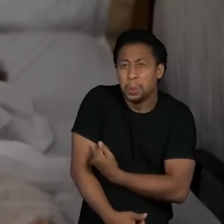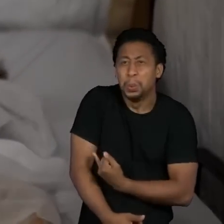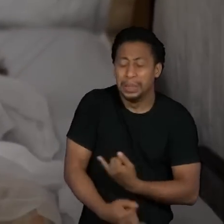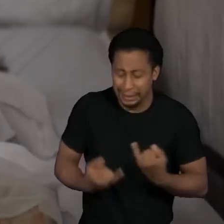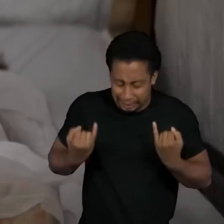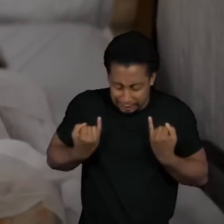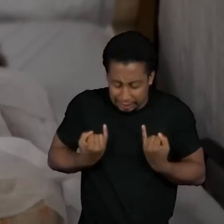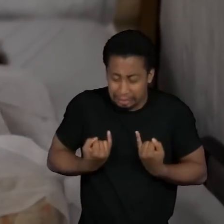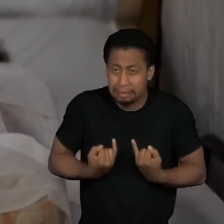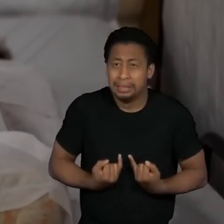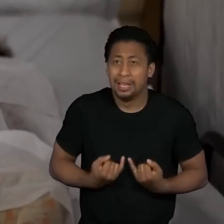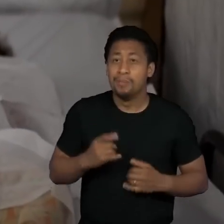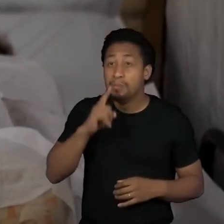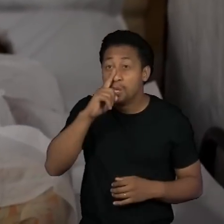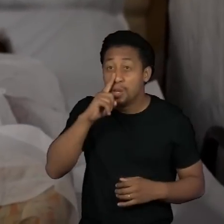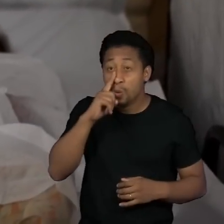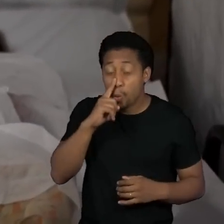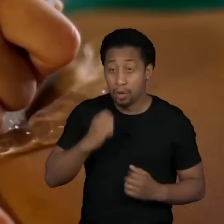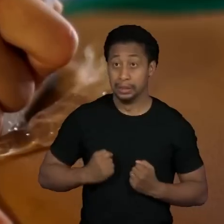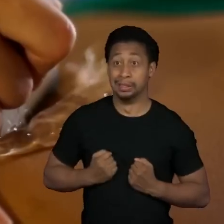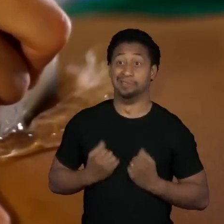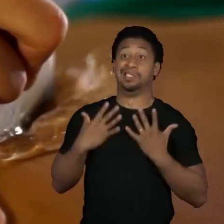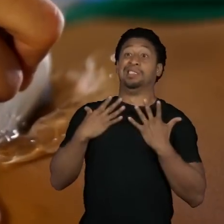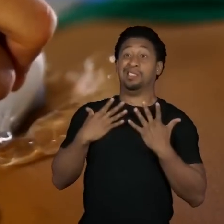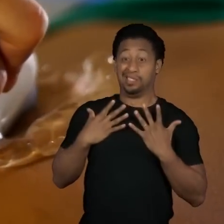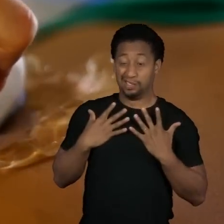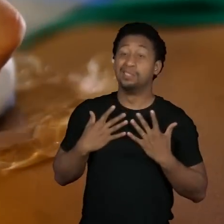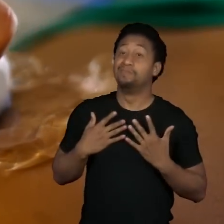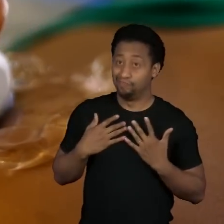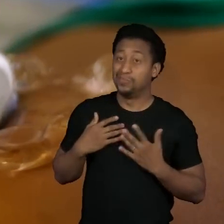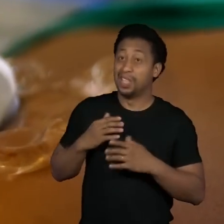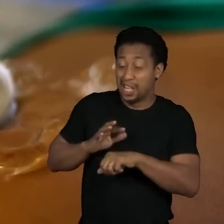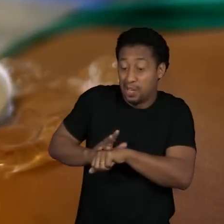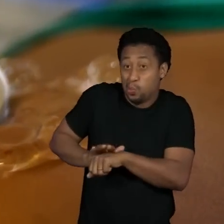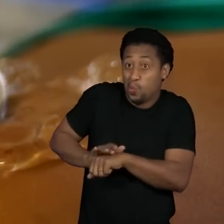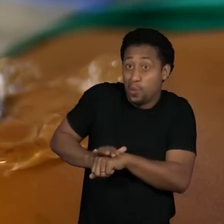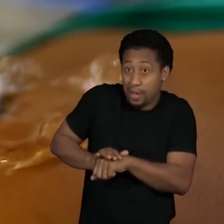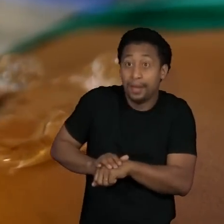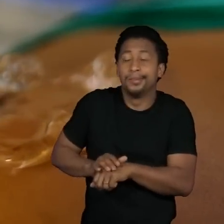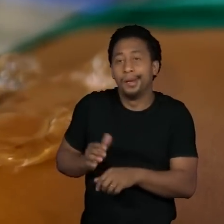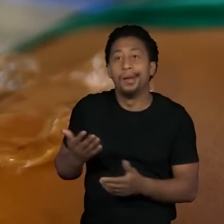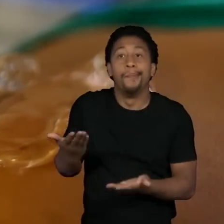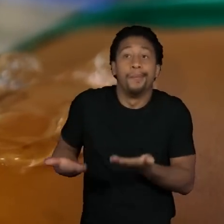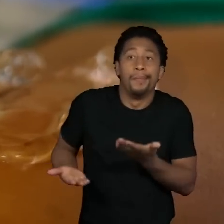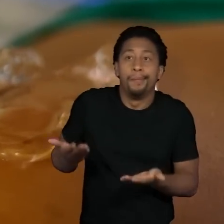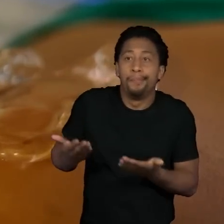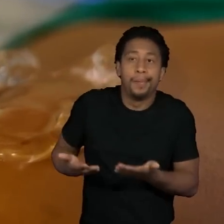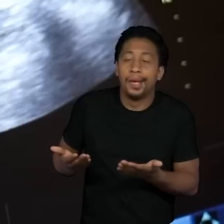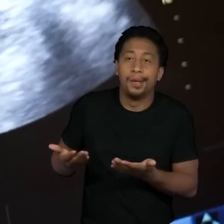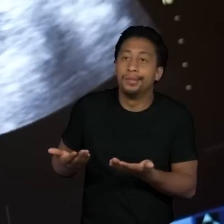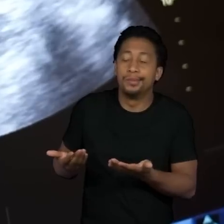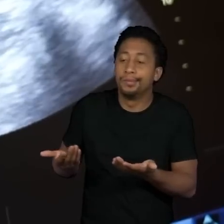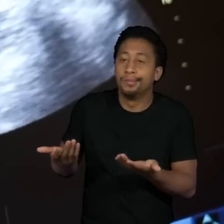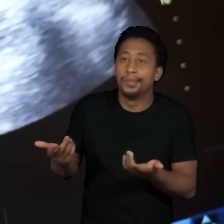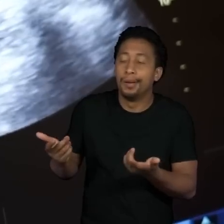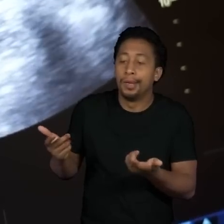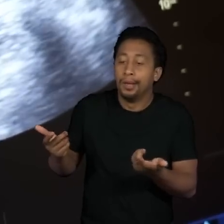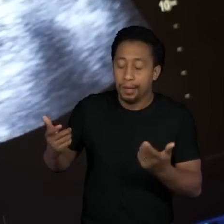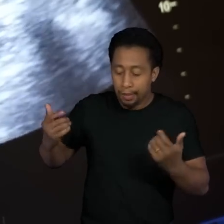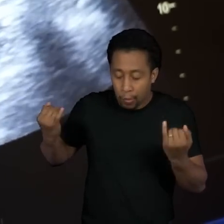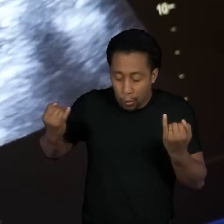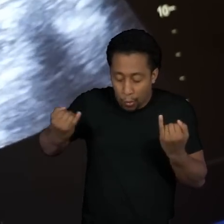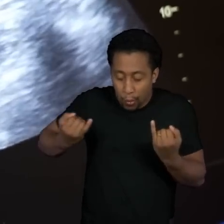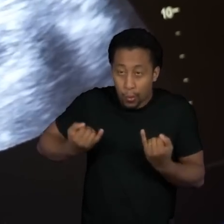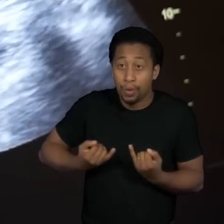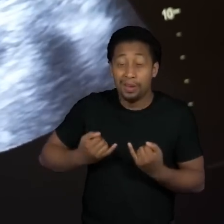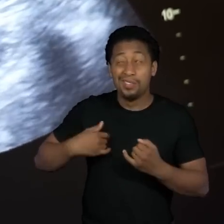outras infecções. Então, essas crianças vão ter uma estatura abaixo do ideal, um peso abaixo do ideal e vão ter alterações neurológicas muito importantes,